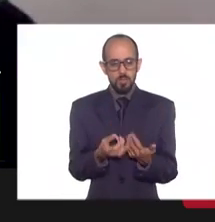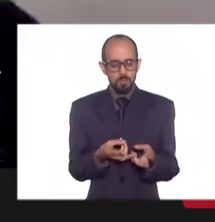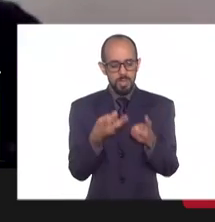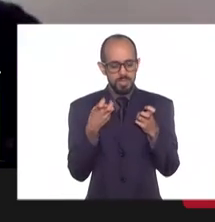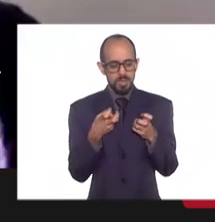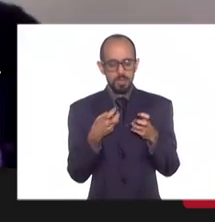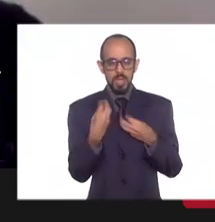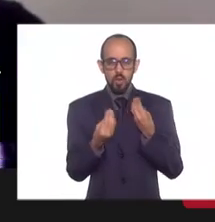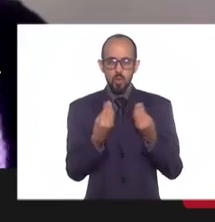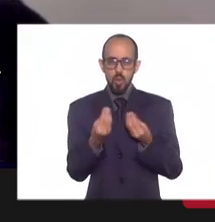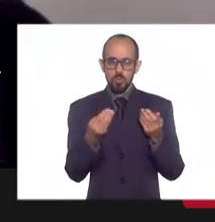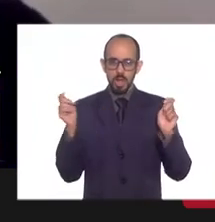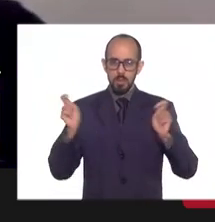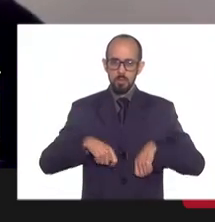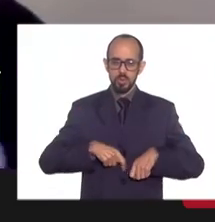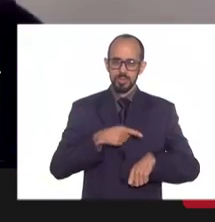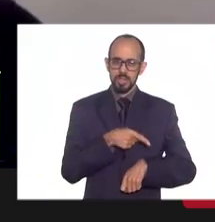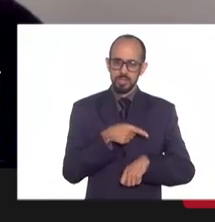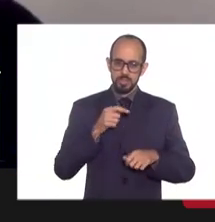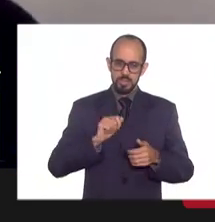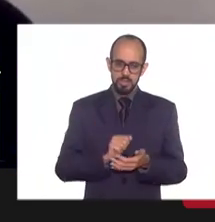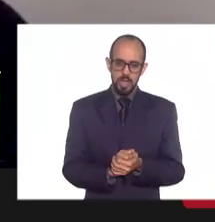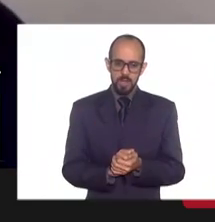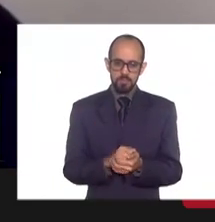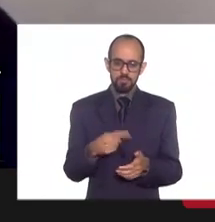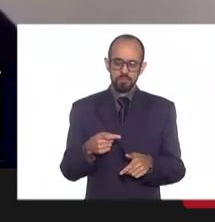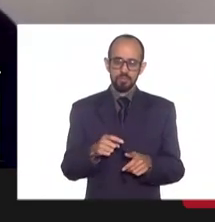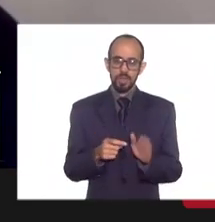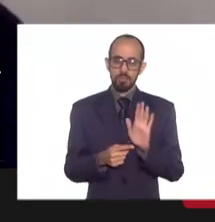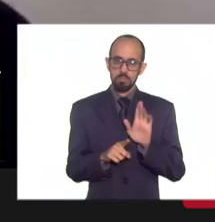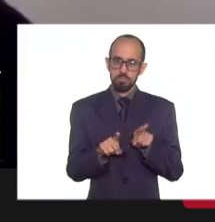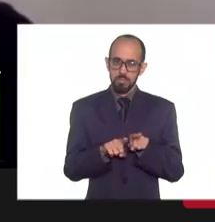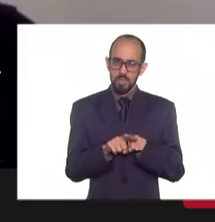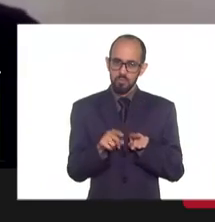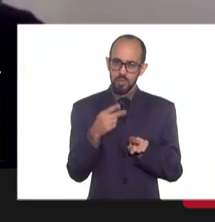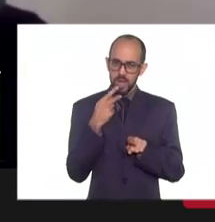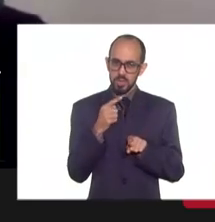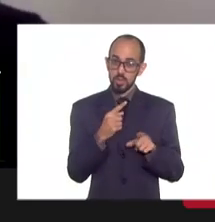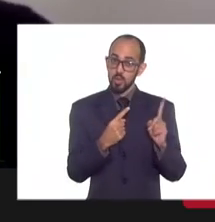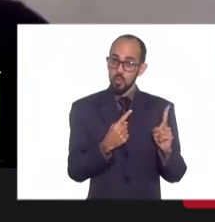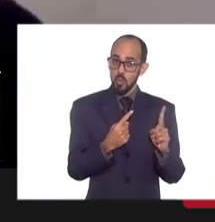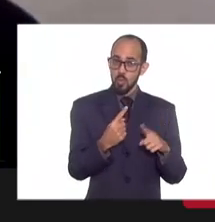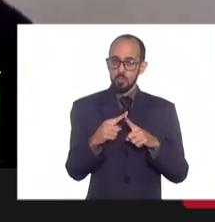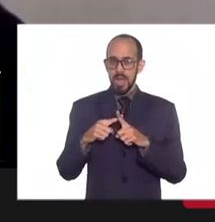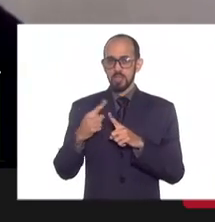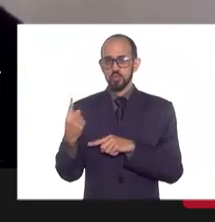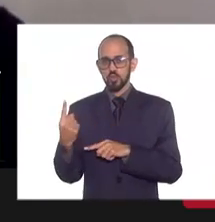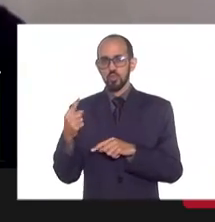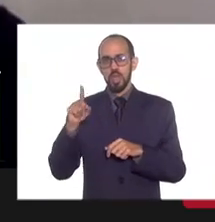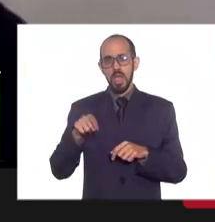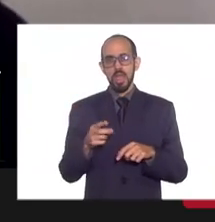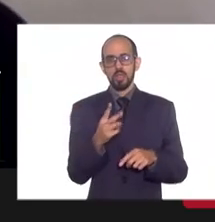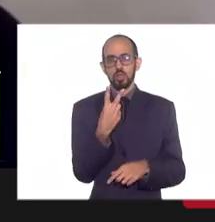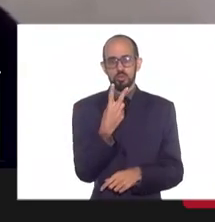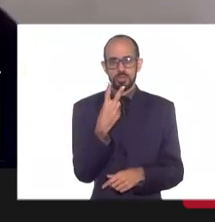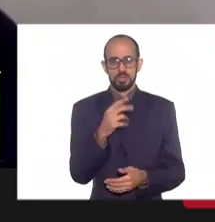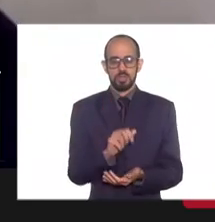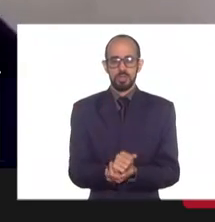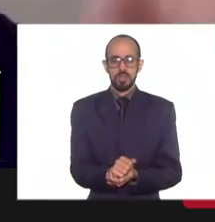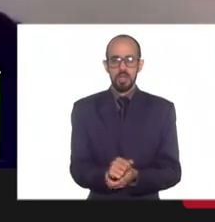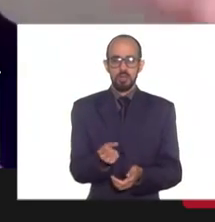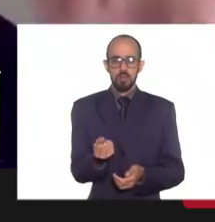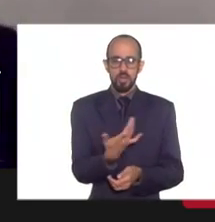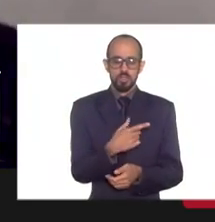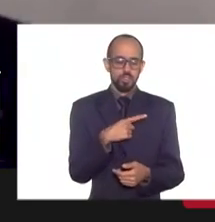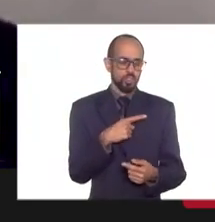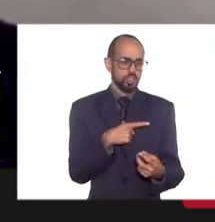potente é né trazendo aquela máxima do um mais um é sempre mais que dois então quando a gente junta um produtor